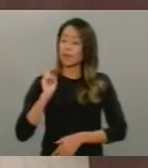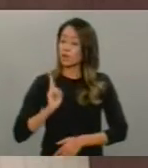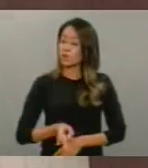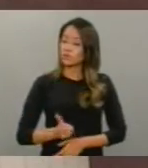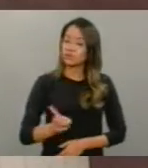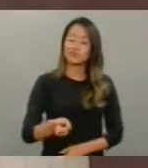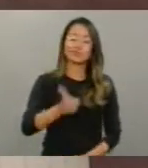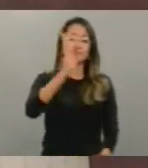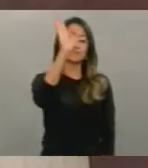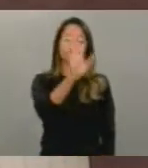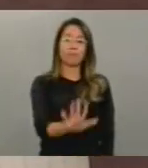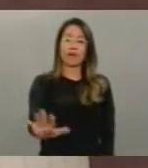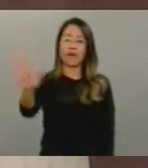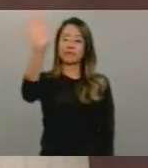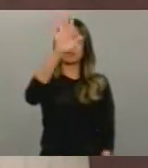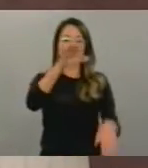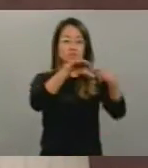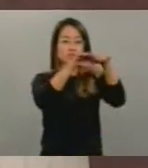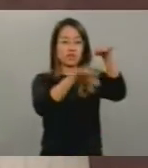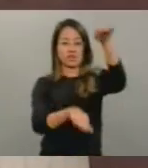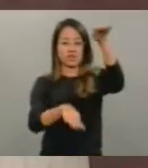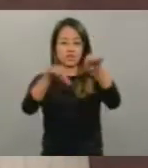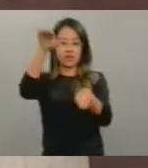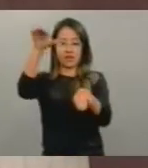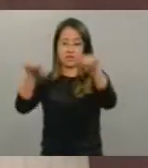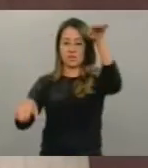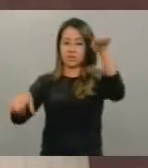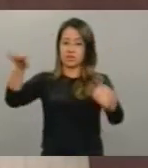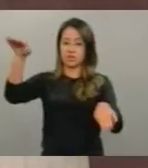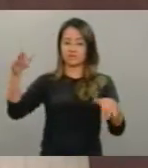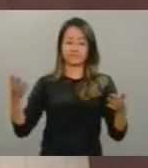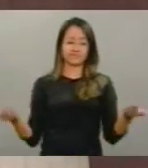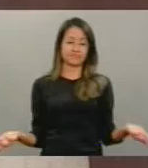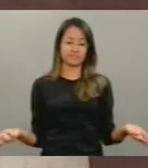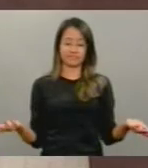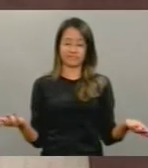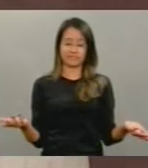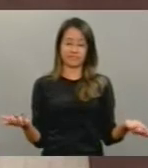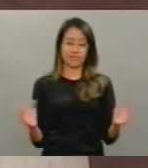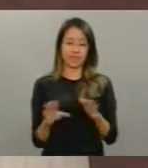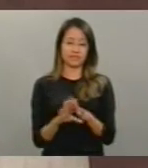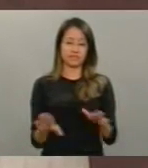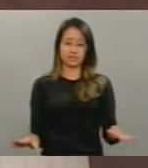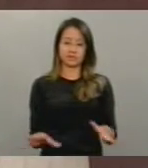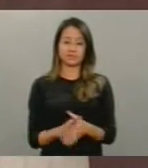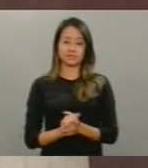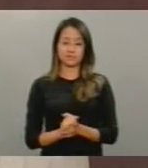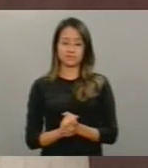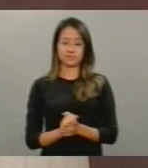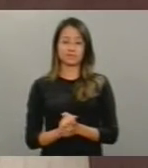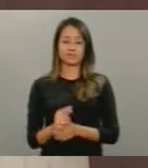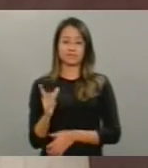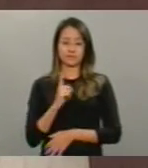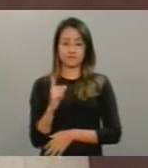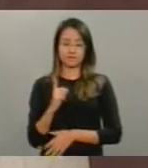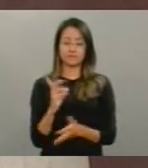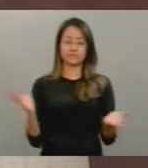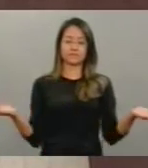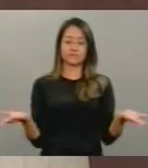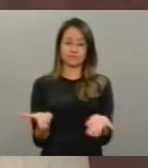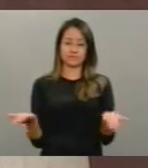país desigual, patriarcal, machista. Desse ponto de vista, causa